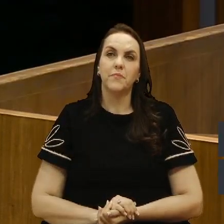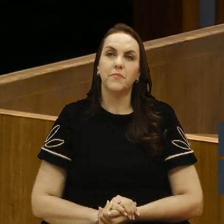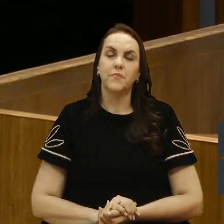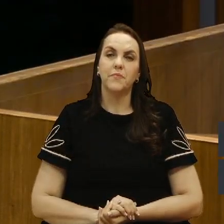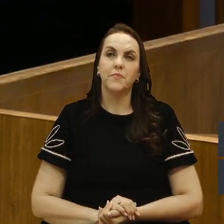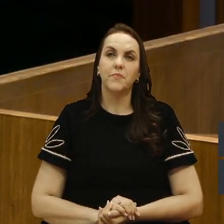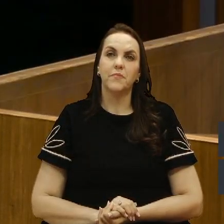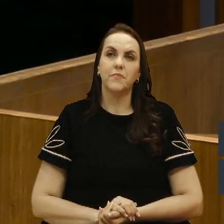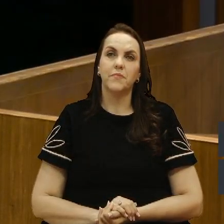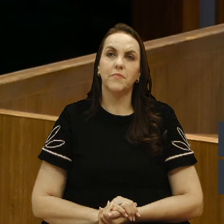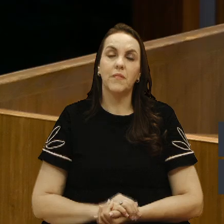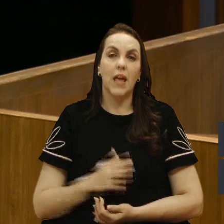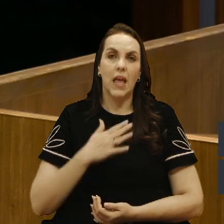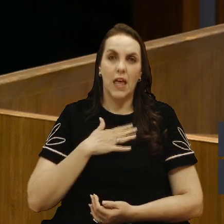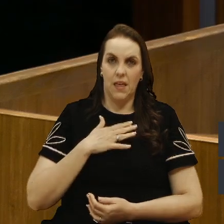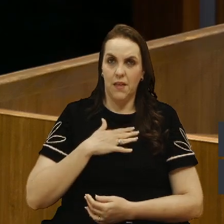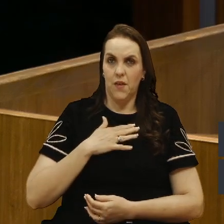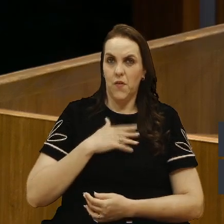eu vou dizer que